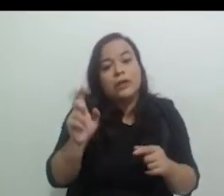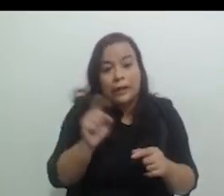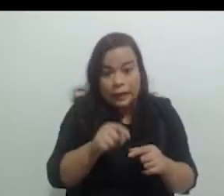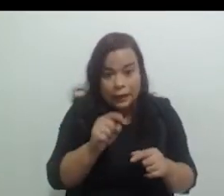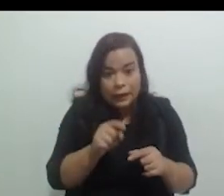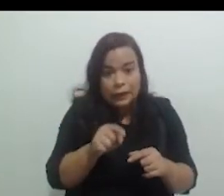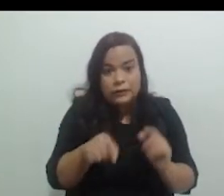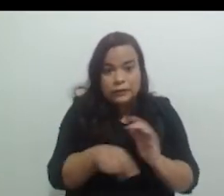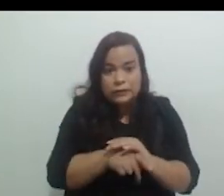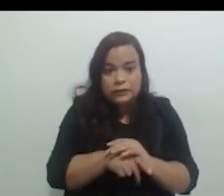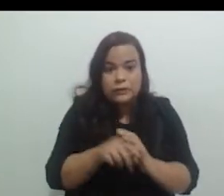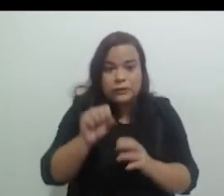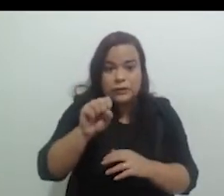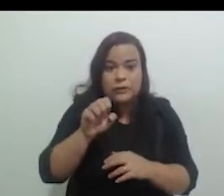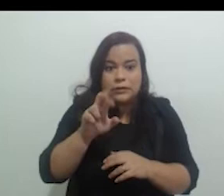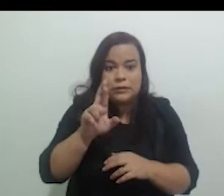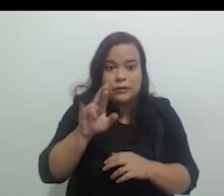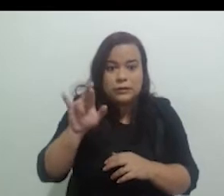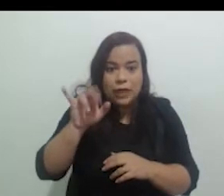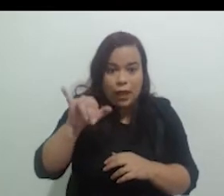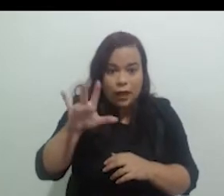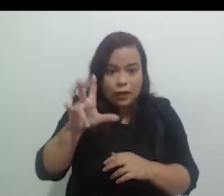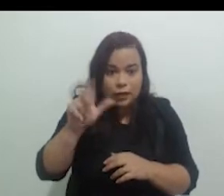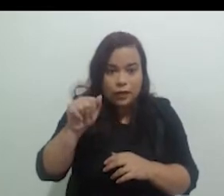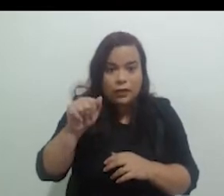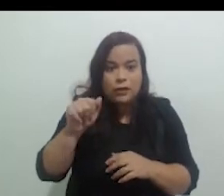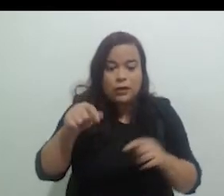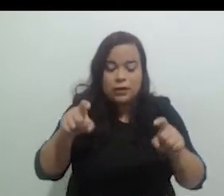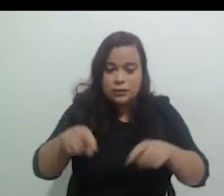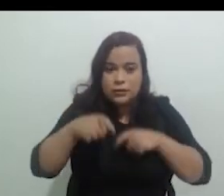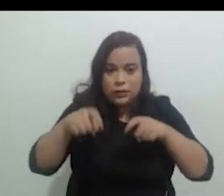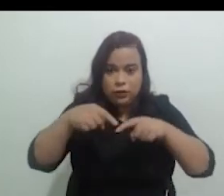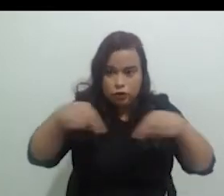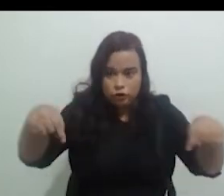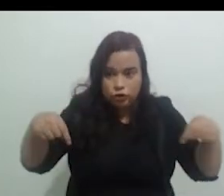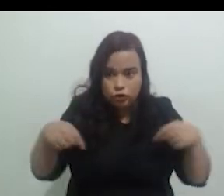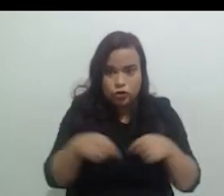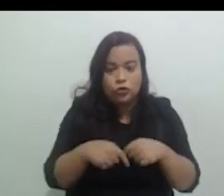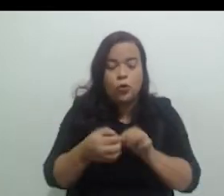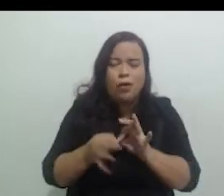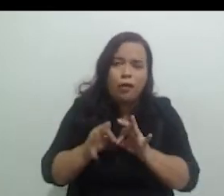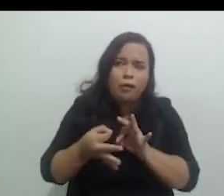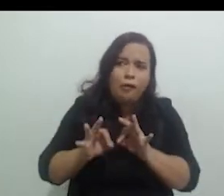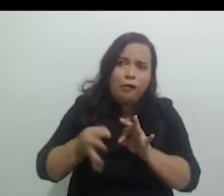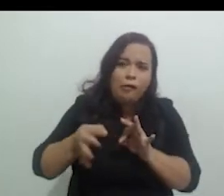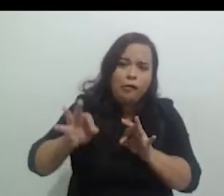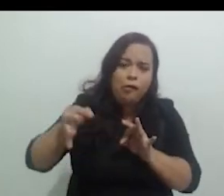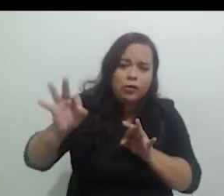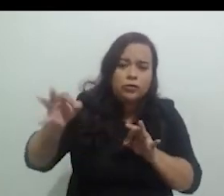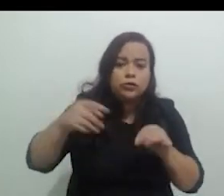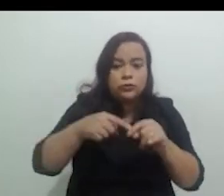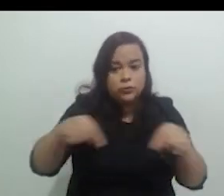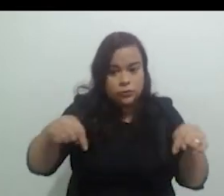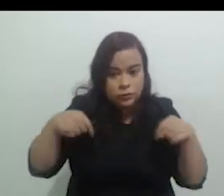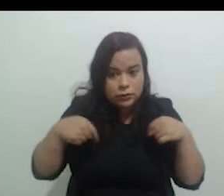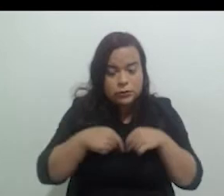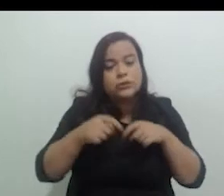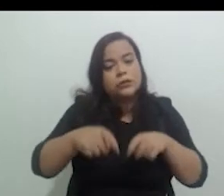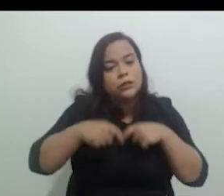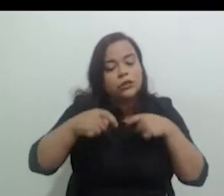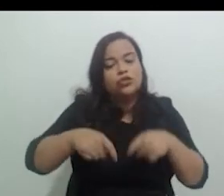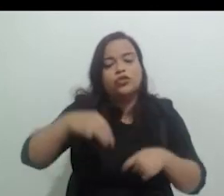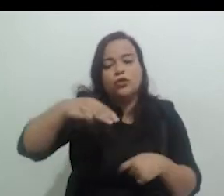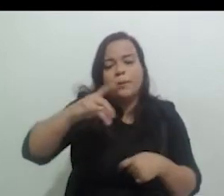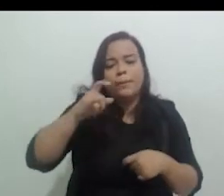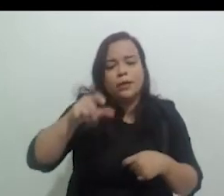área distante do sítio maxixe, que está em nome do senhor